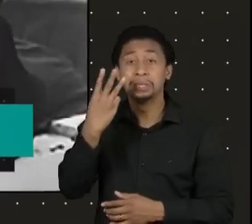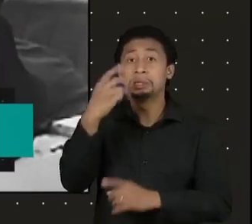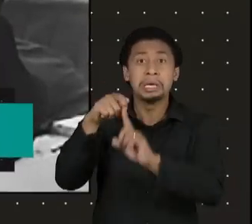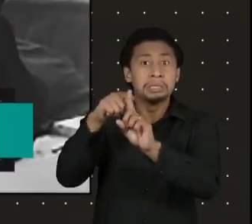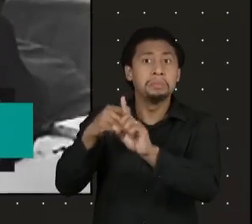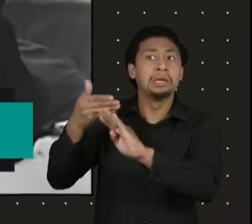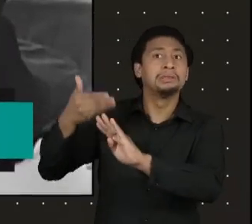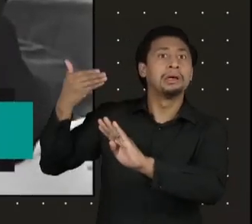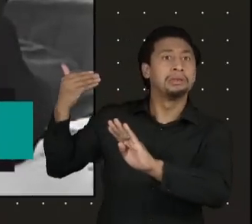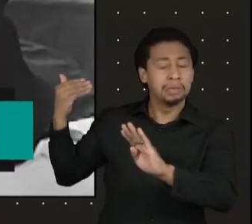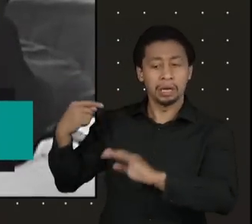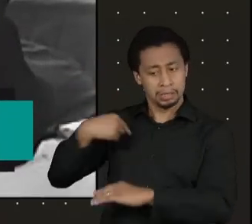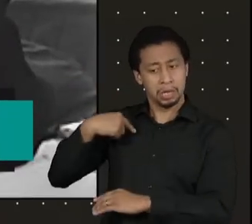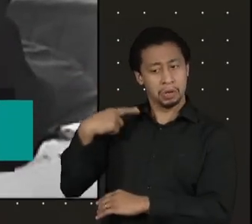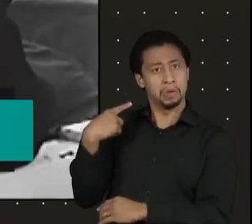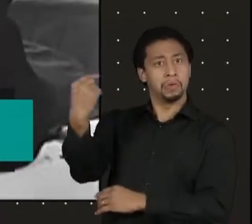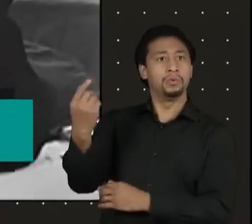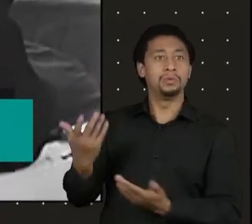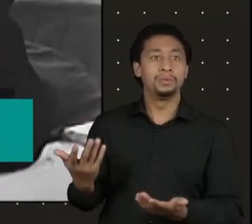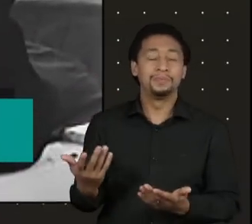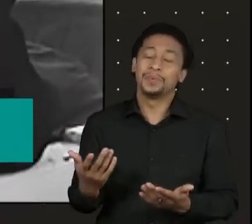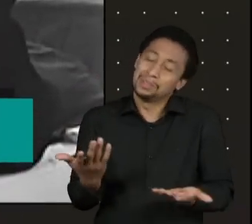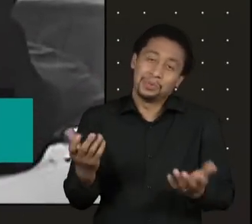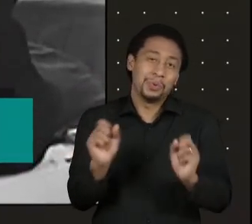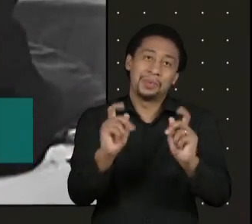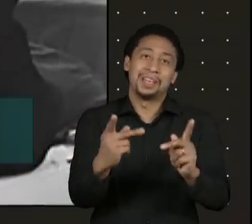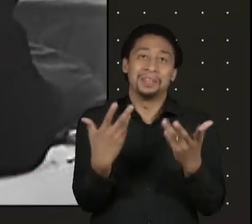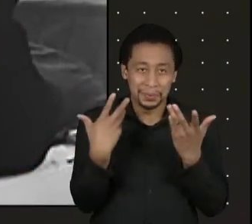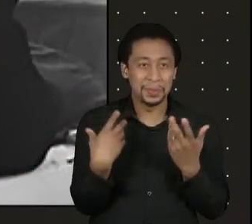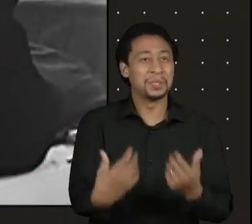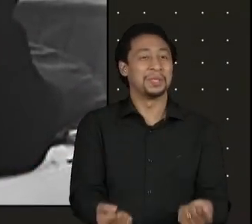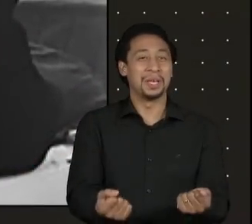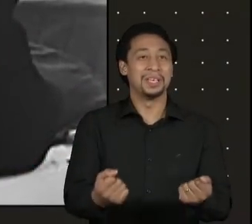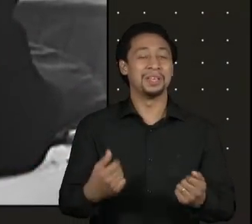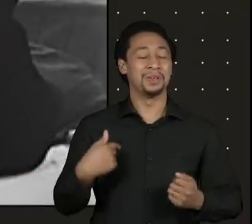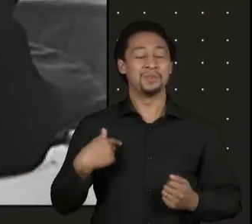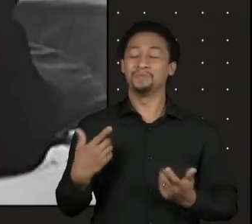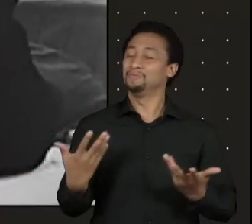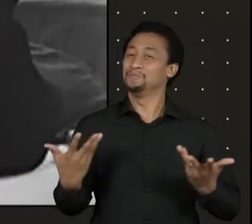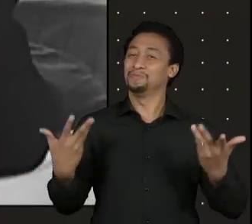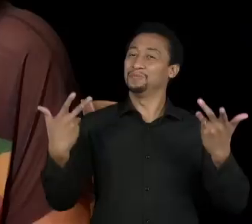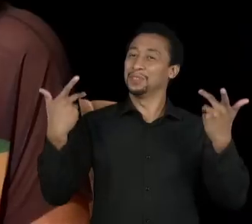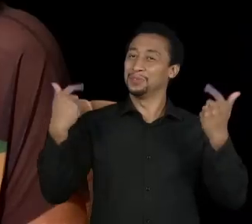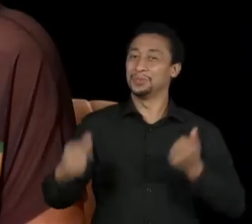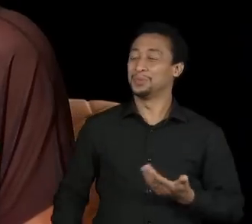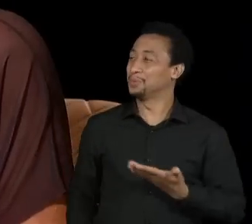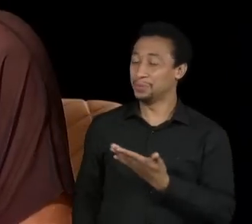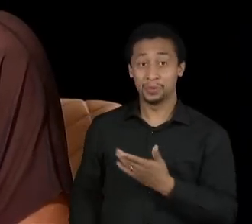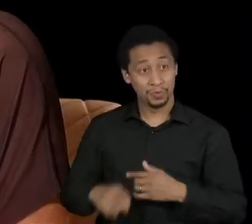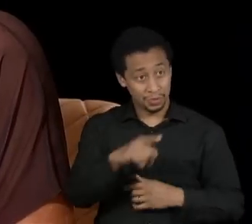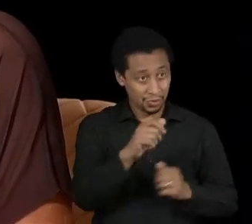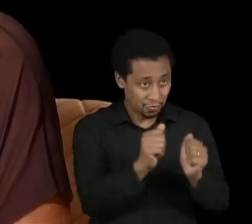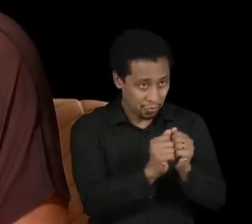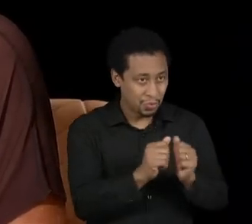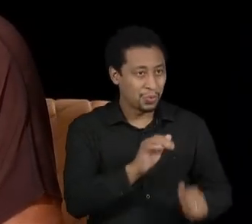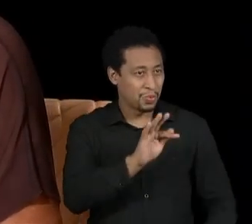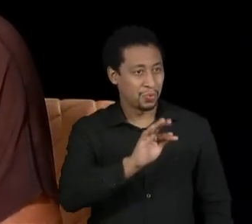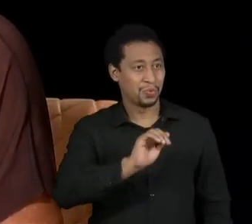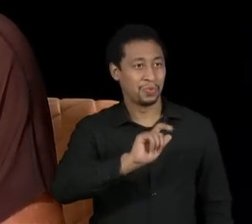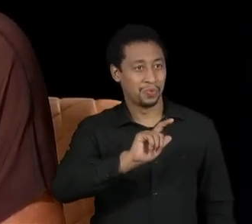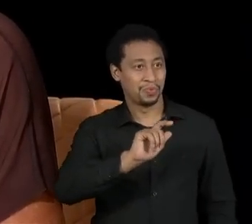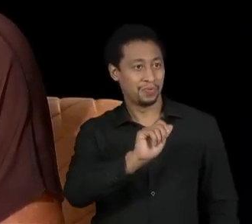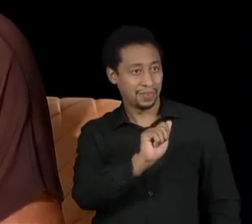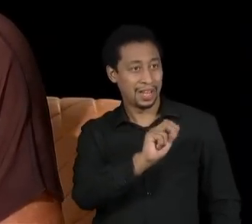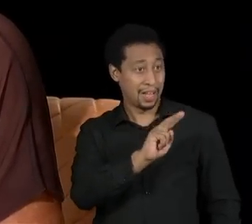uma solução maravilhosa, não é? Maravilhosa. Você e o Flávio Galvão faziam, né? É. Aí ele liga para a Dina, em